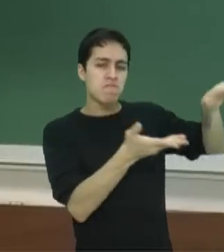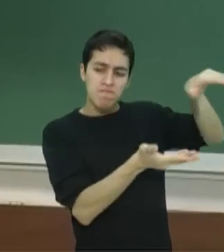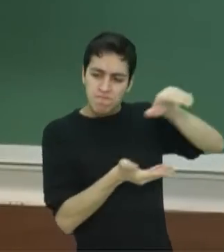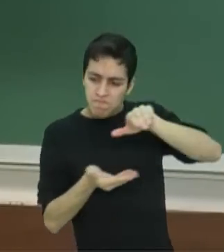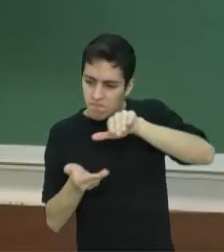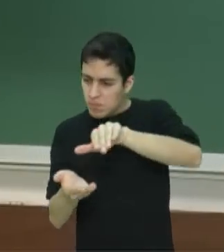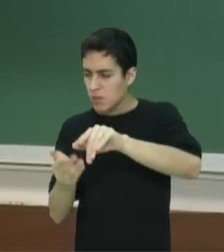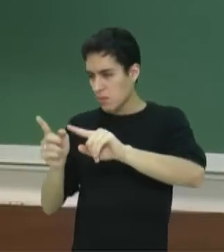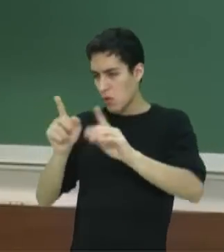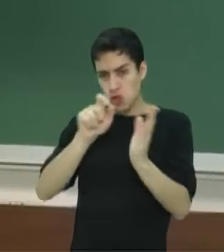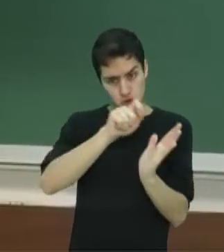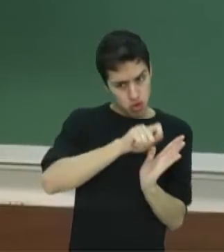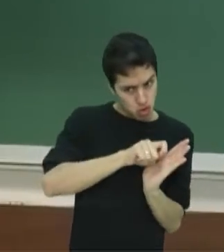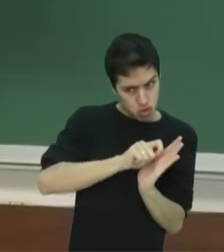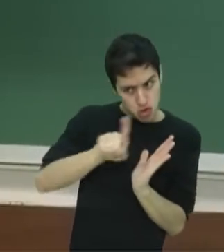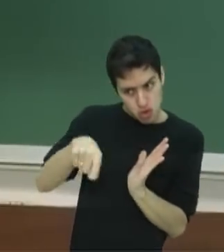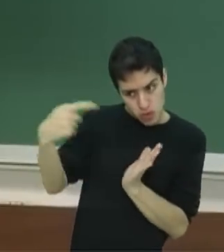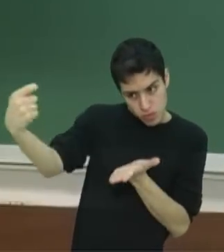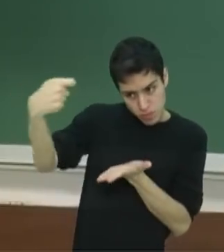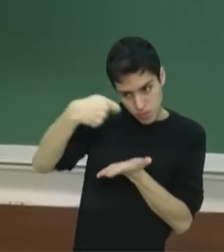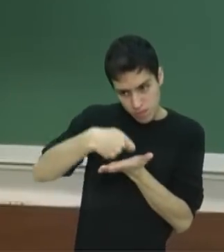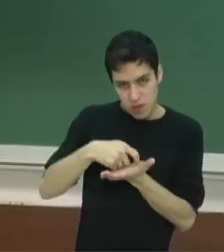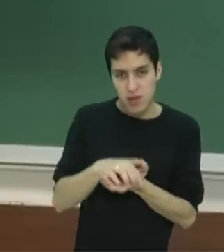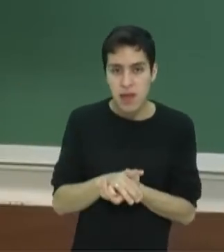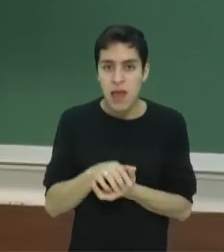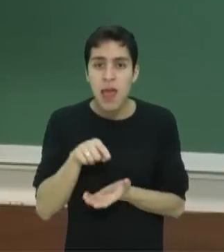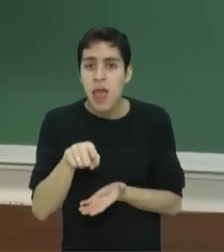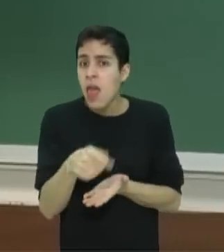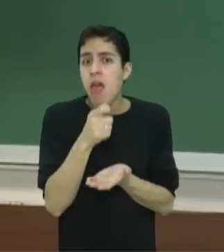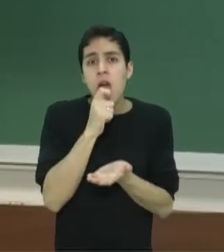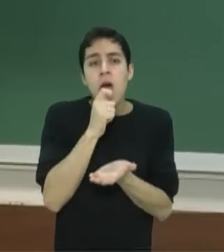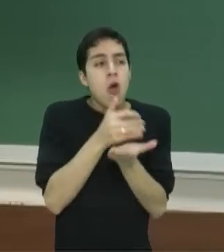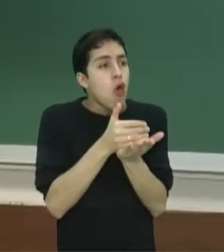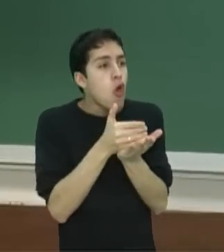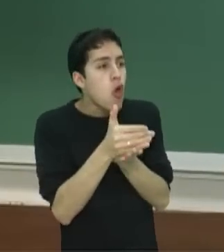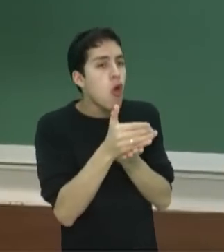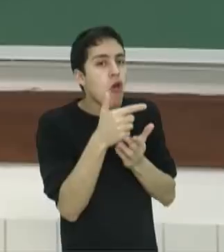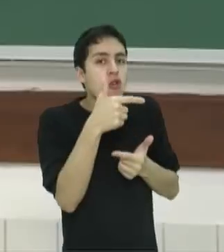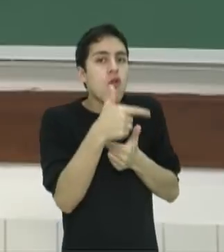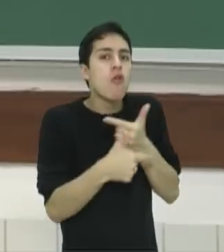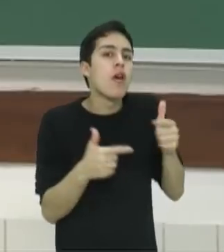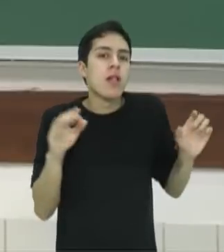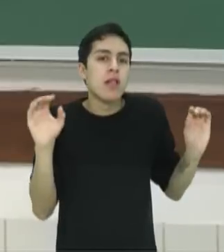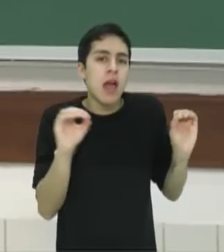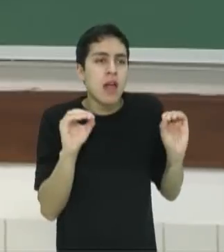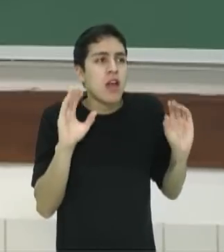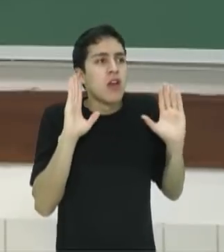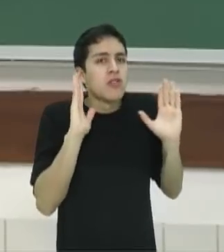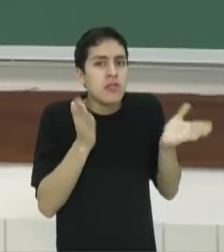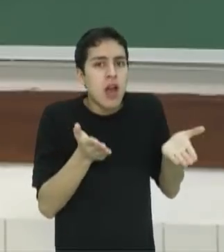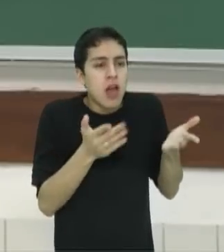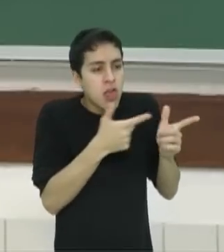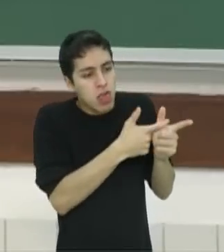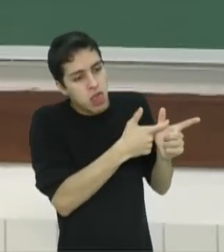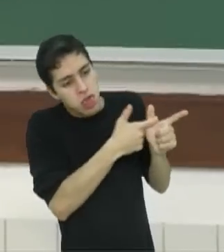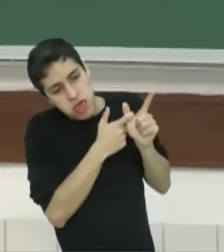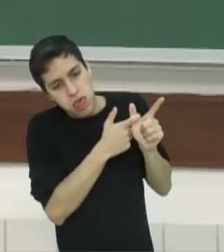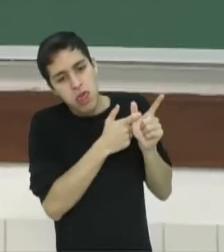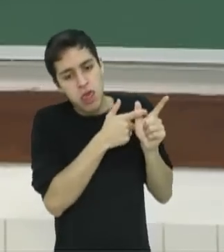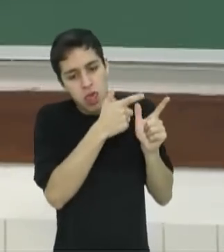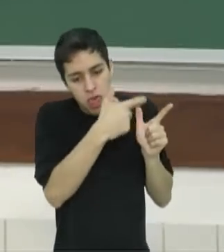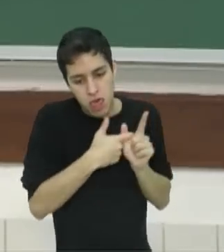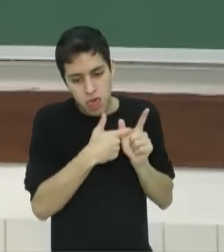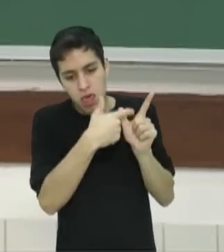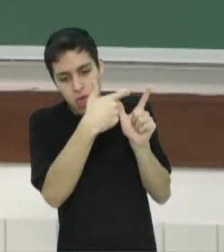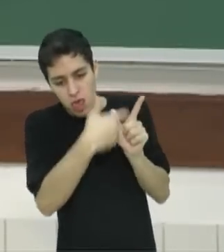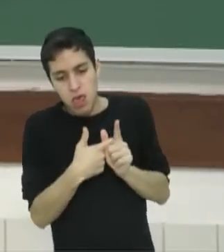que acontecia? O imigrante nem tinha começado a trabalhar direito e ele já tinha dívidas. Dessa forma, quando a